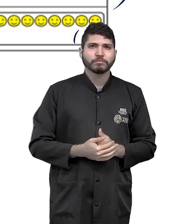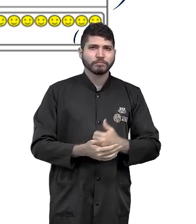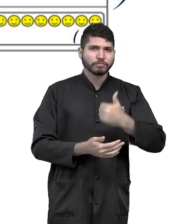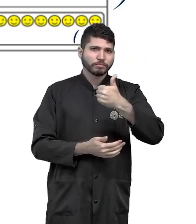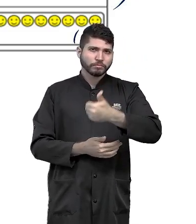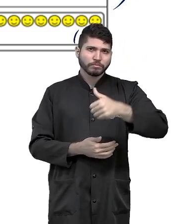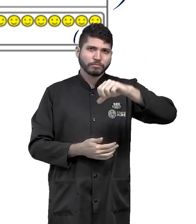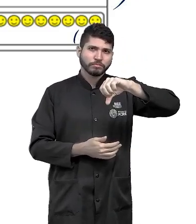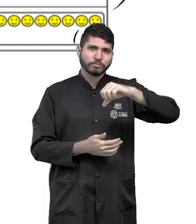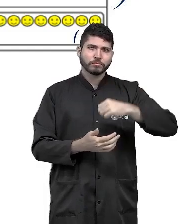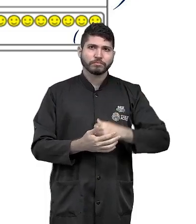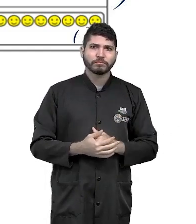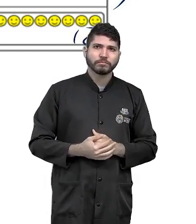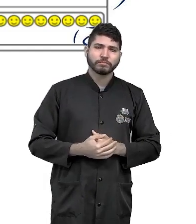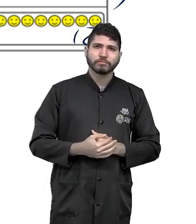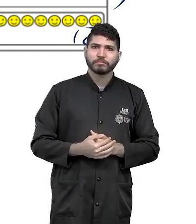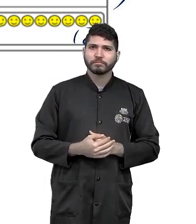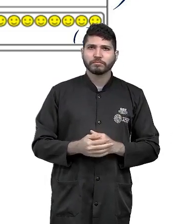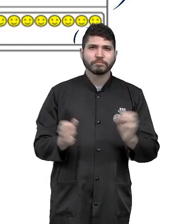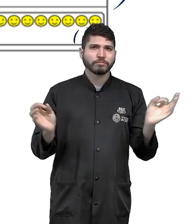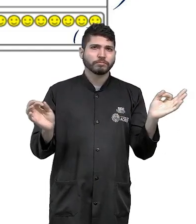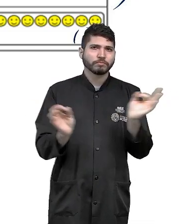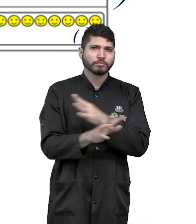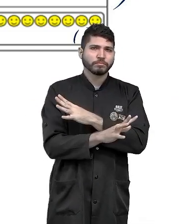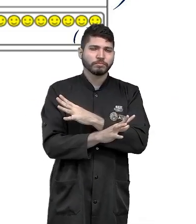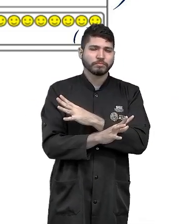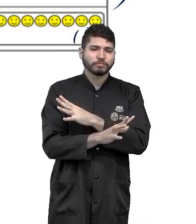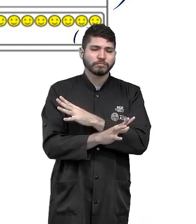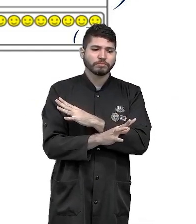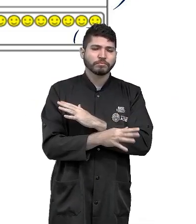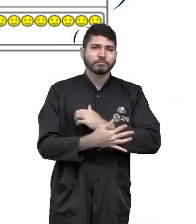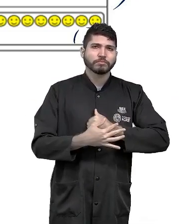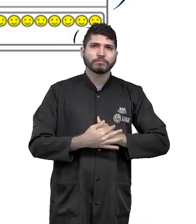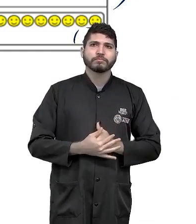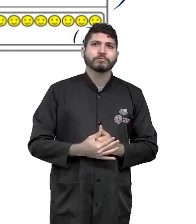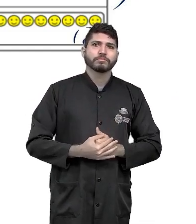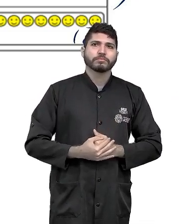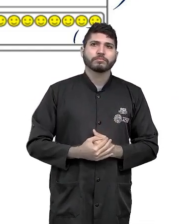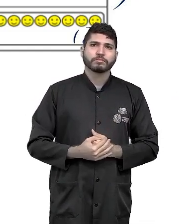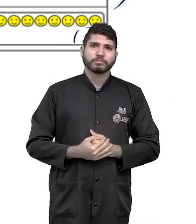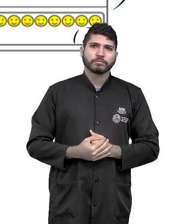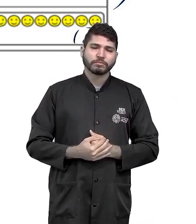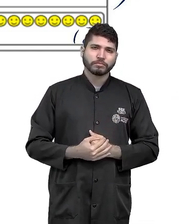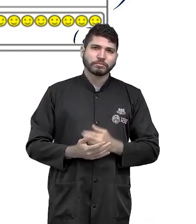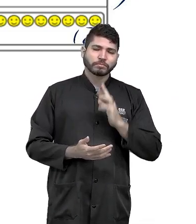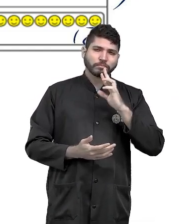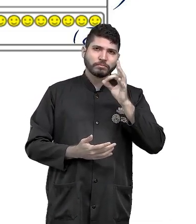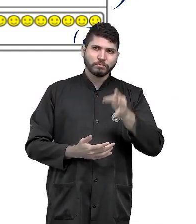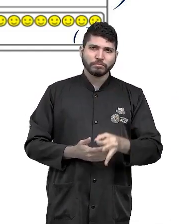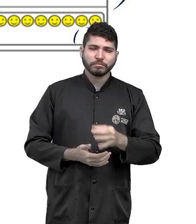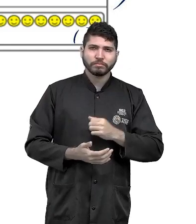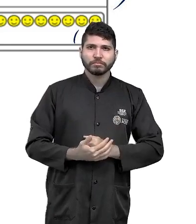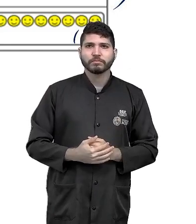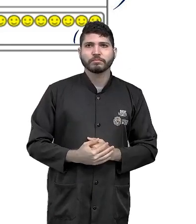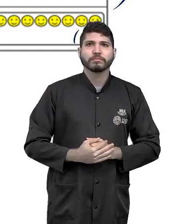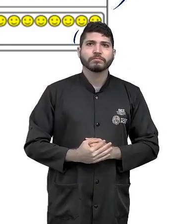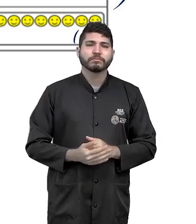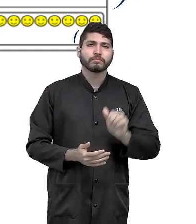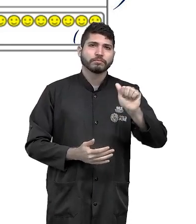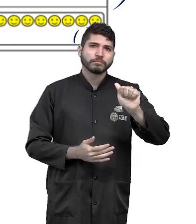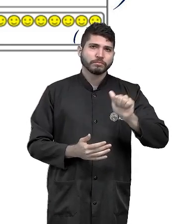19. Acabou a questão. Você nem vai acreditar que ela pode ser tão fácil, né? Alternativa correta, letra